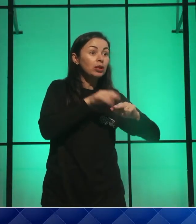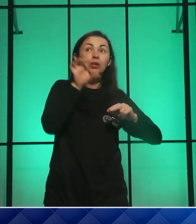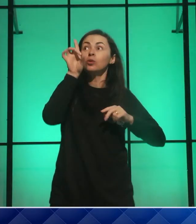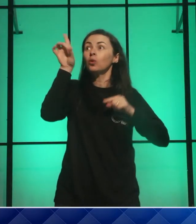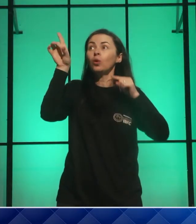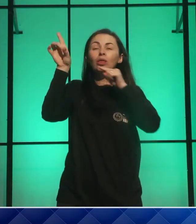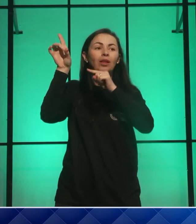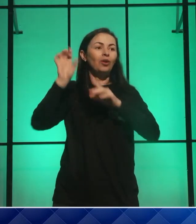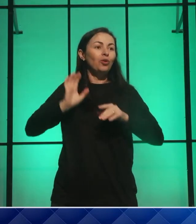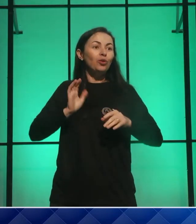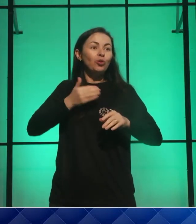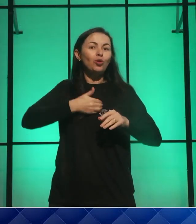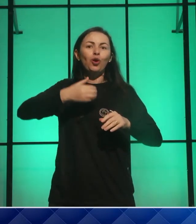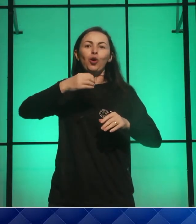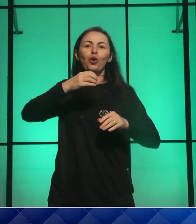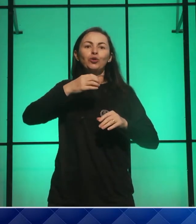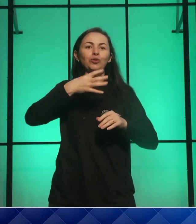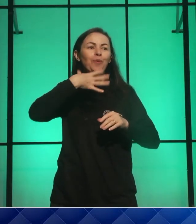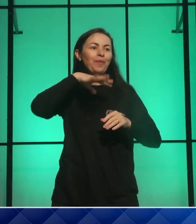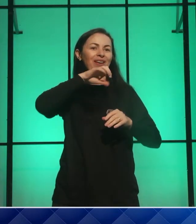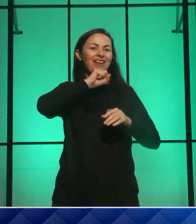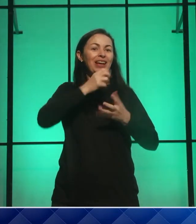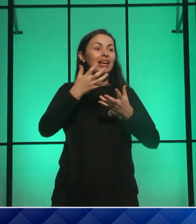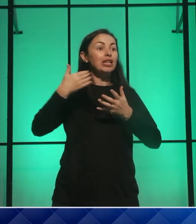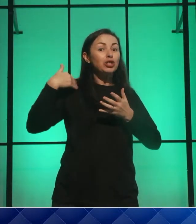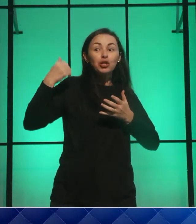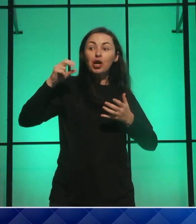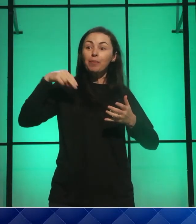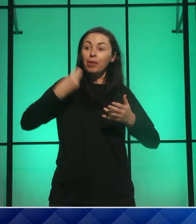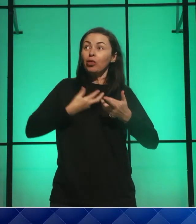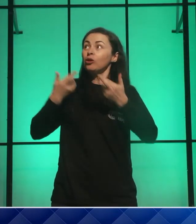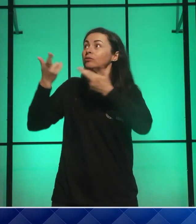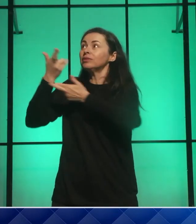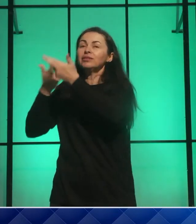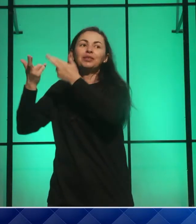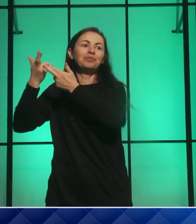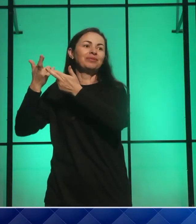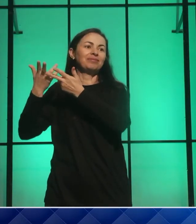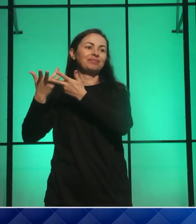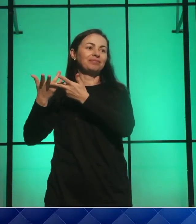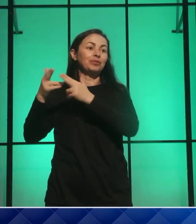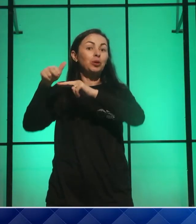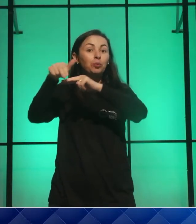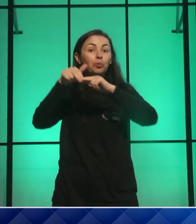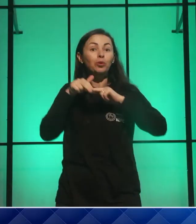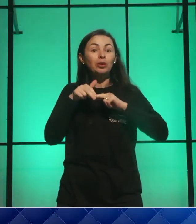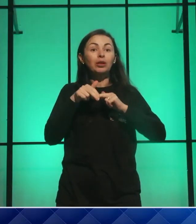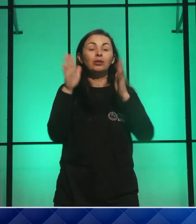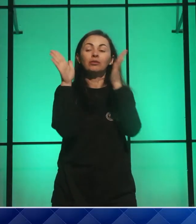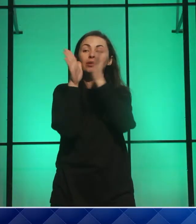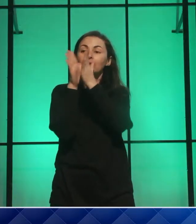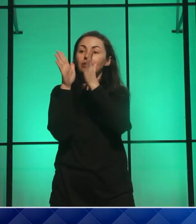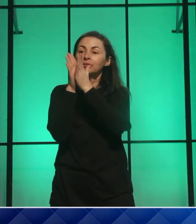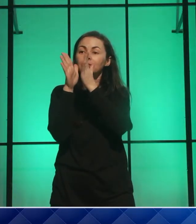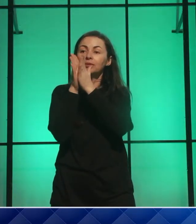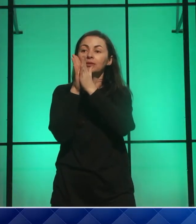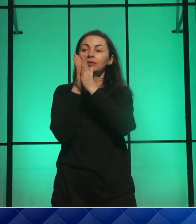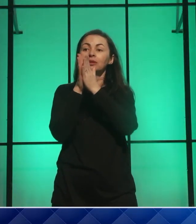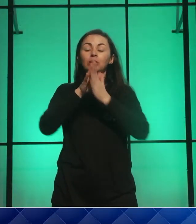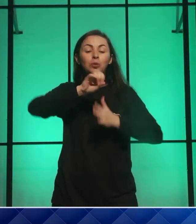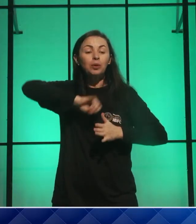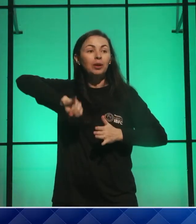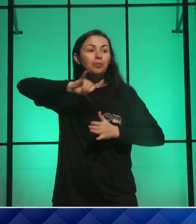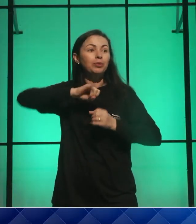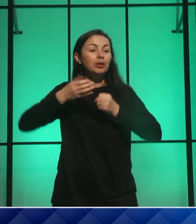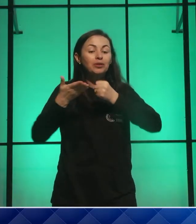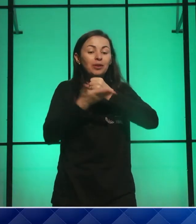Pai, nos chama a nos conhecermos, a nos relacionarmos com Ele. E por isso que a oração, ela é